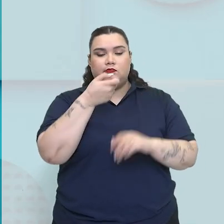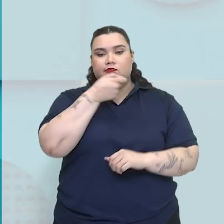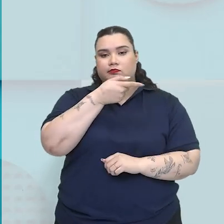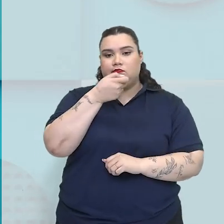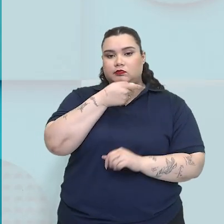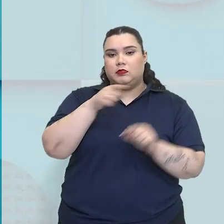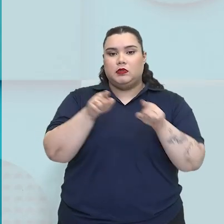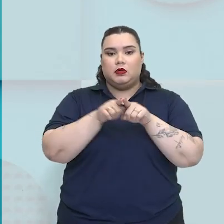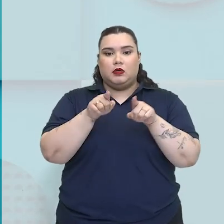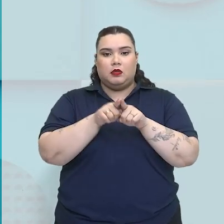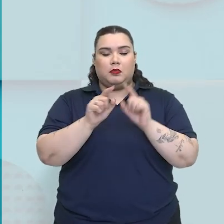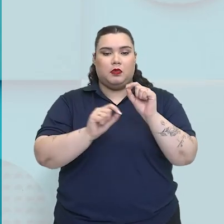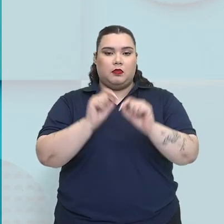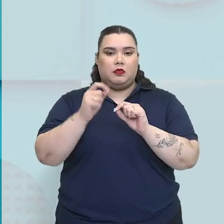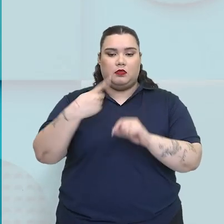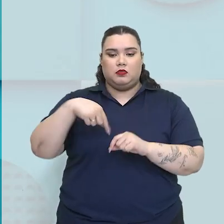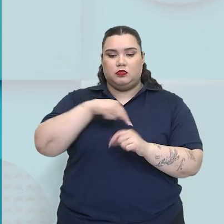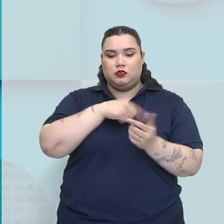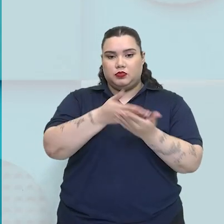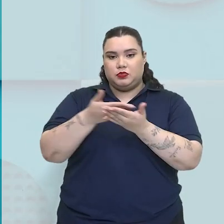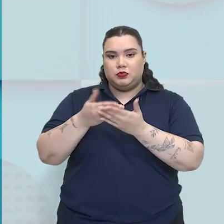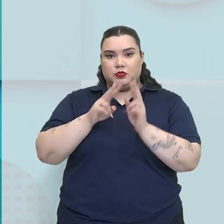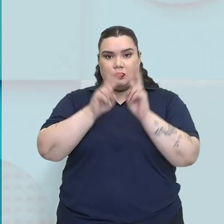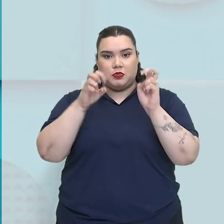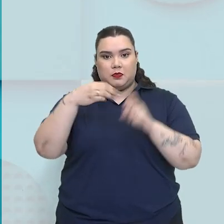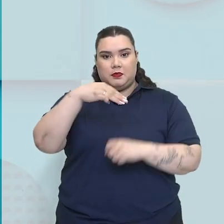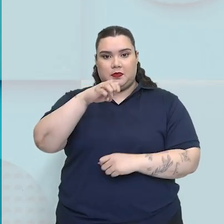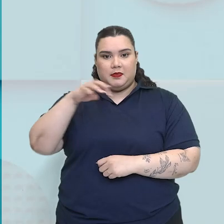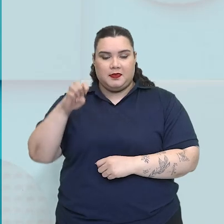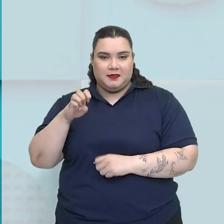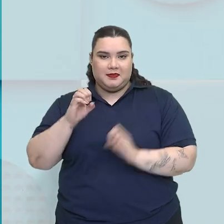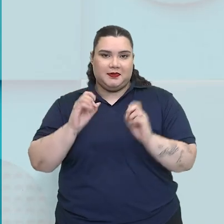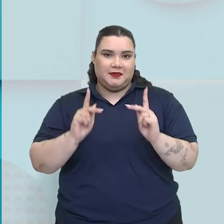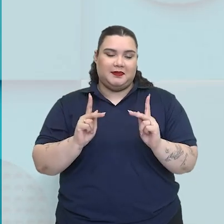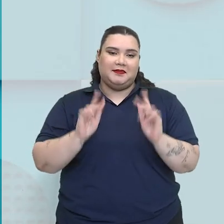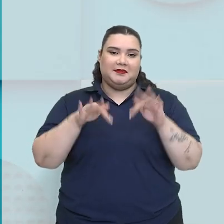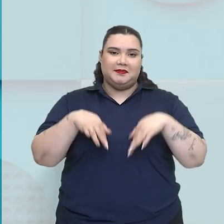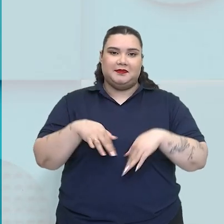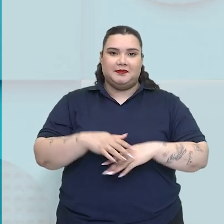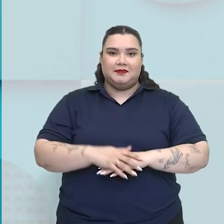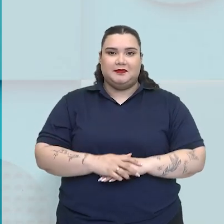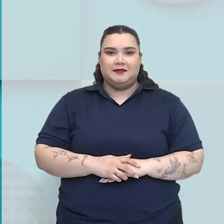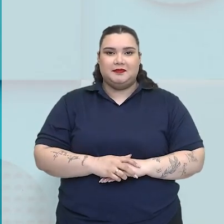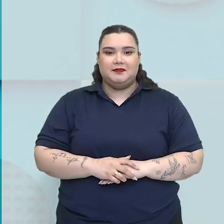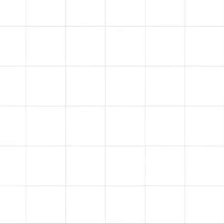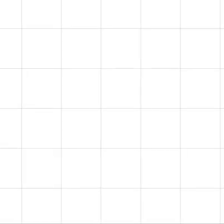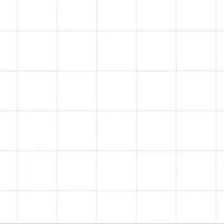E também trabalhamos aí os memes. Então, até uma próxima oportunidade.